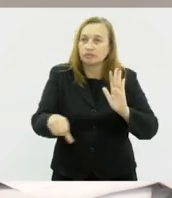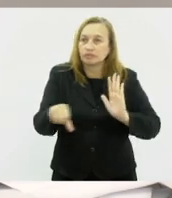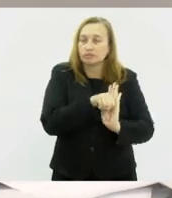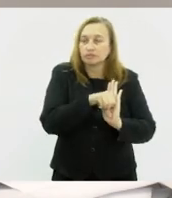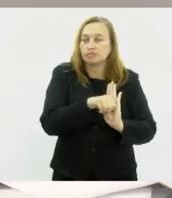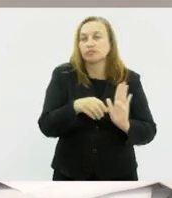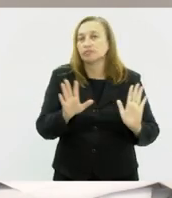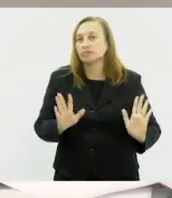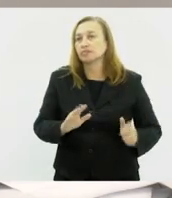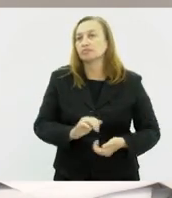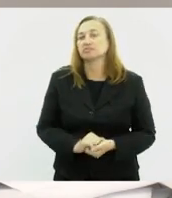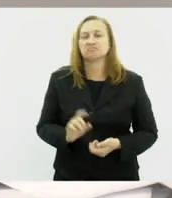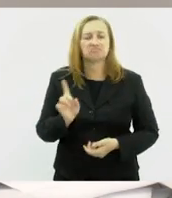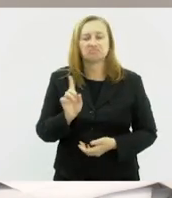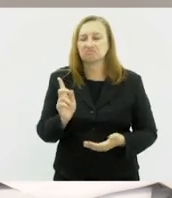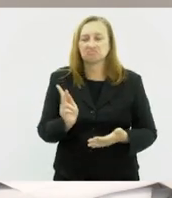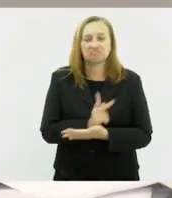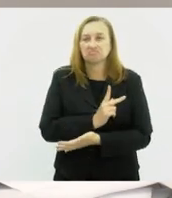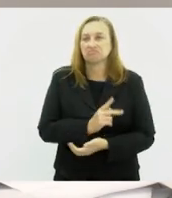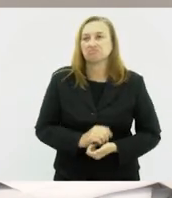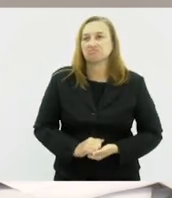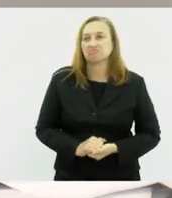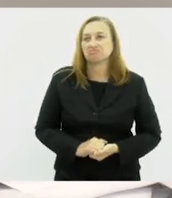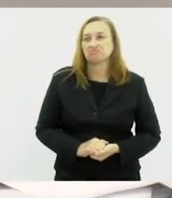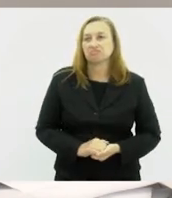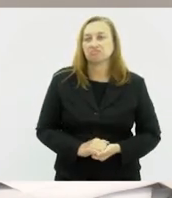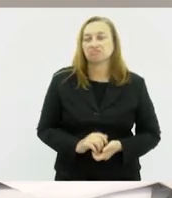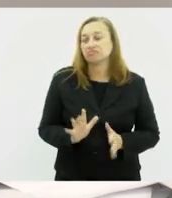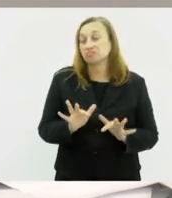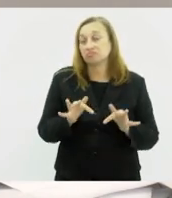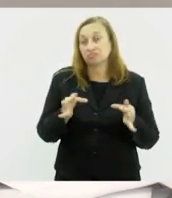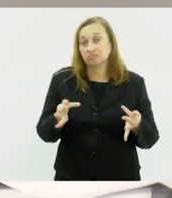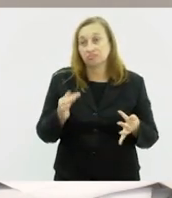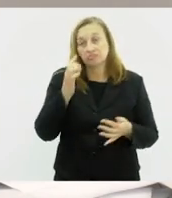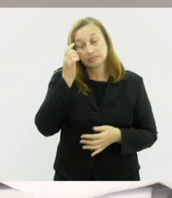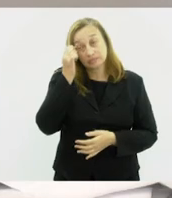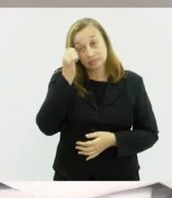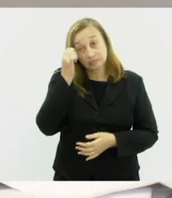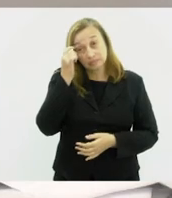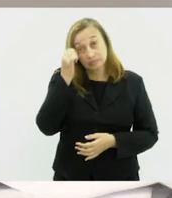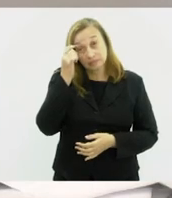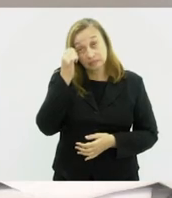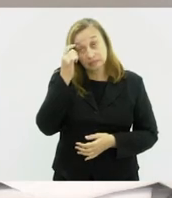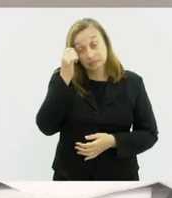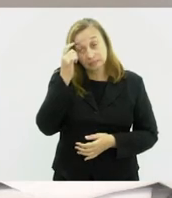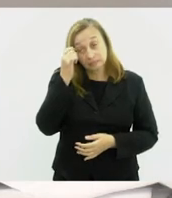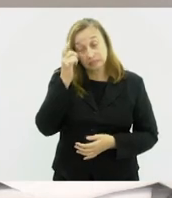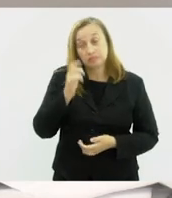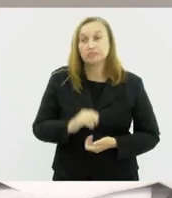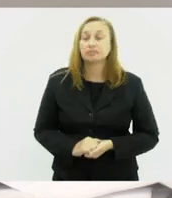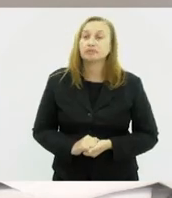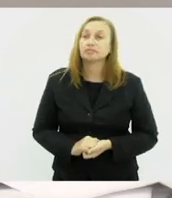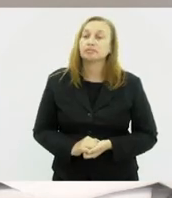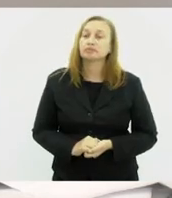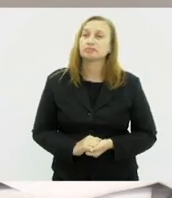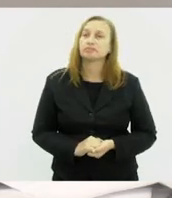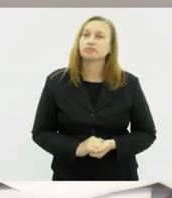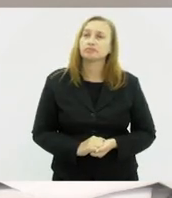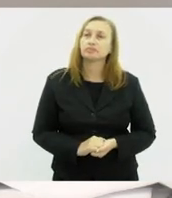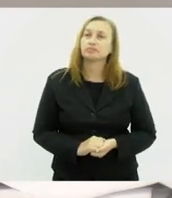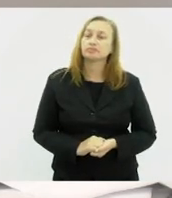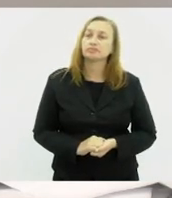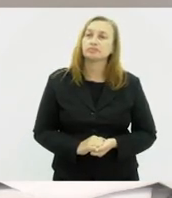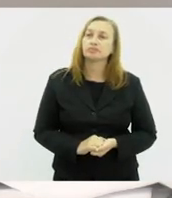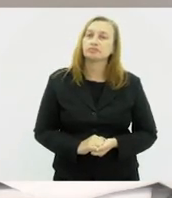overdose nada disso aconteceu simplesmente nada disso aconteceu e essa estigmatização é